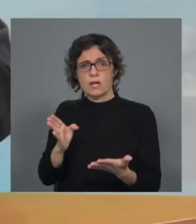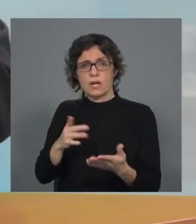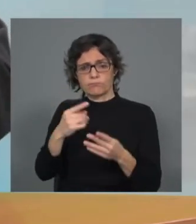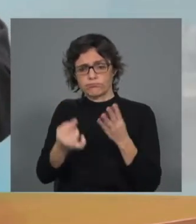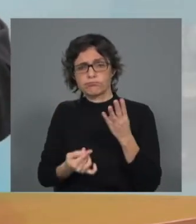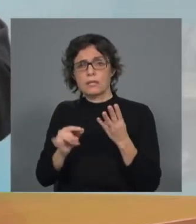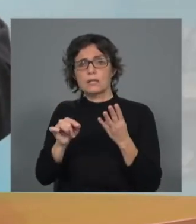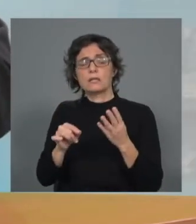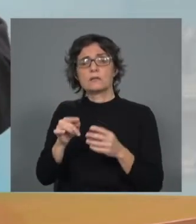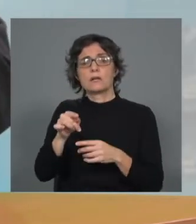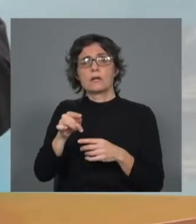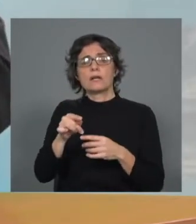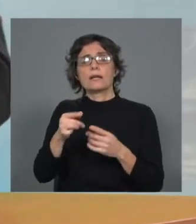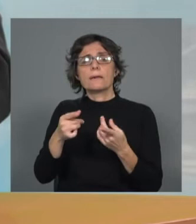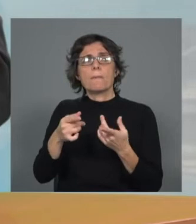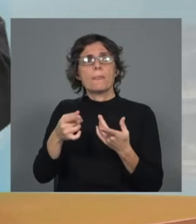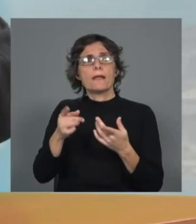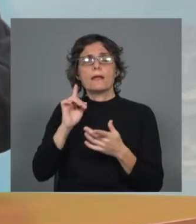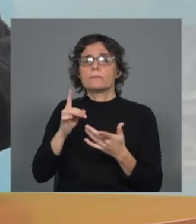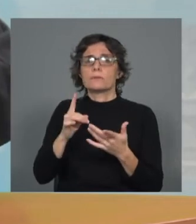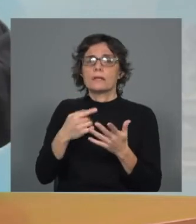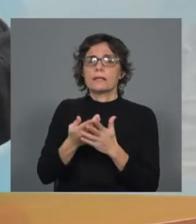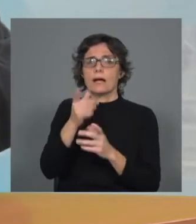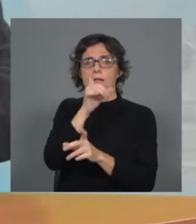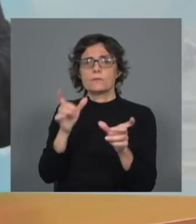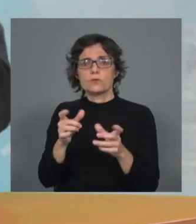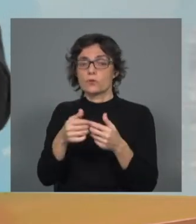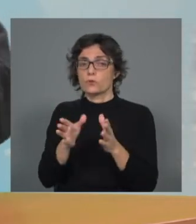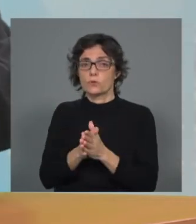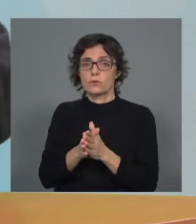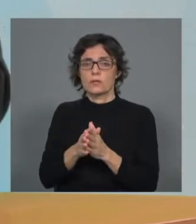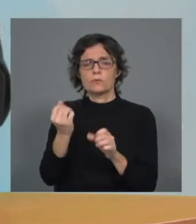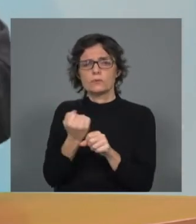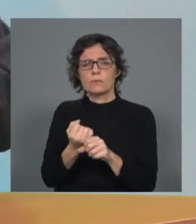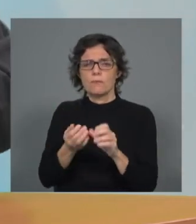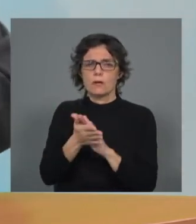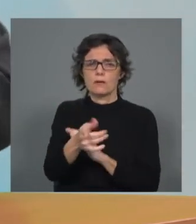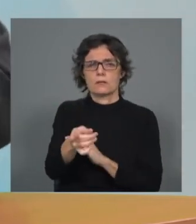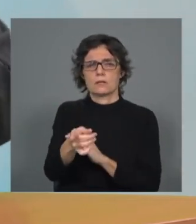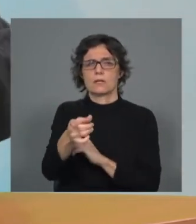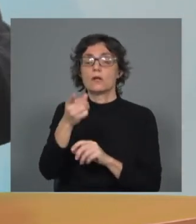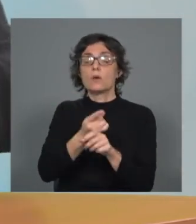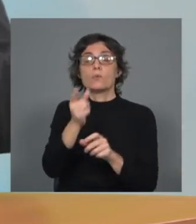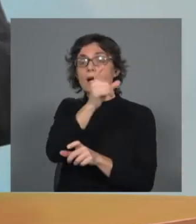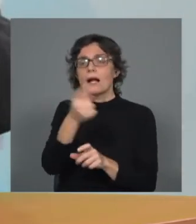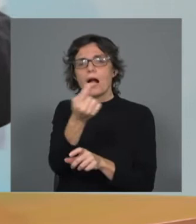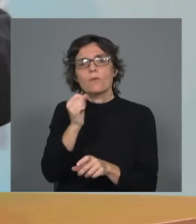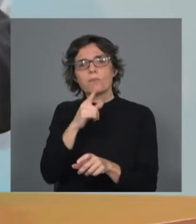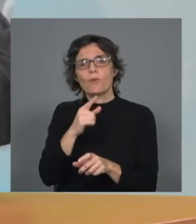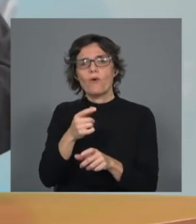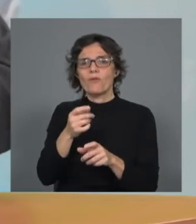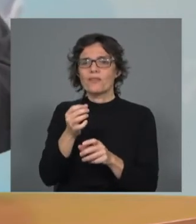o ideal é que todas as pessoas possam contribuir com o seu trabalho para a vida da família, para a vida da sociedade, precisamente porque há